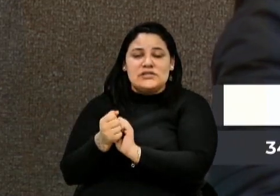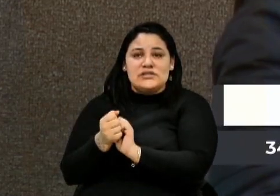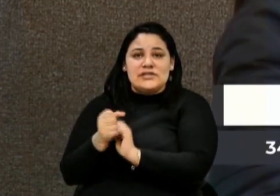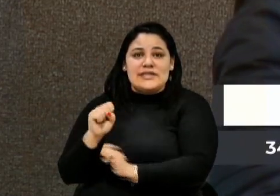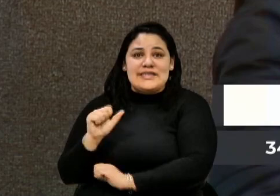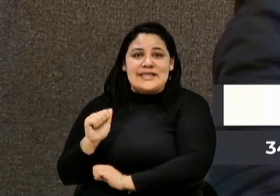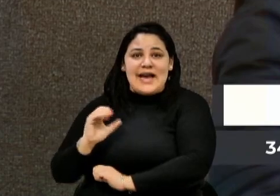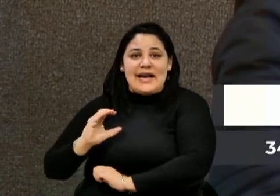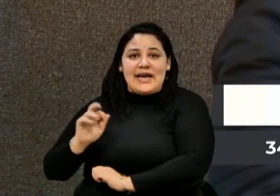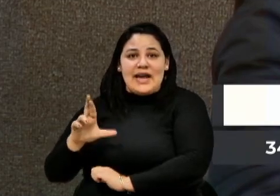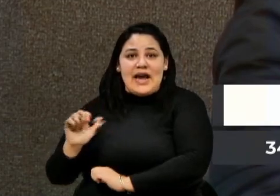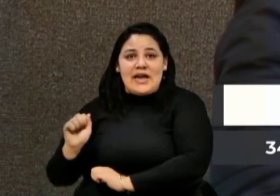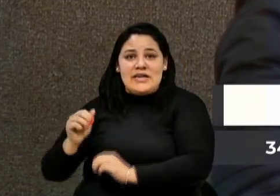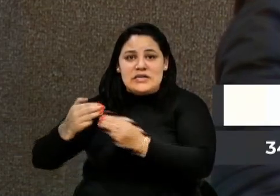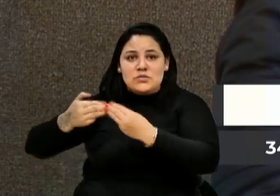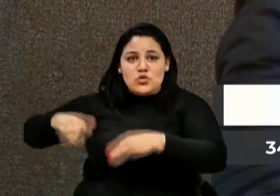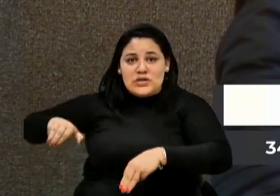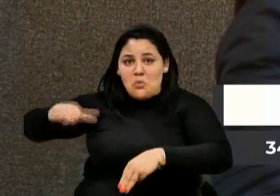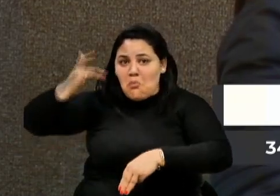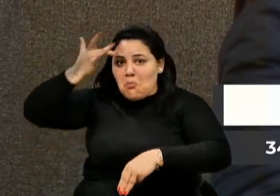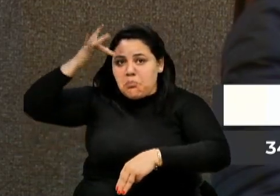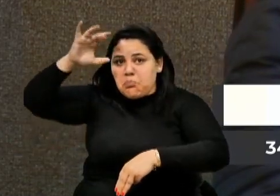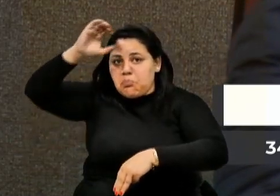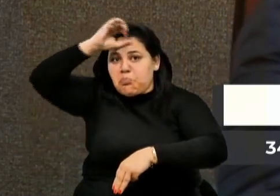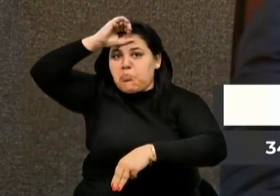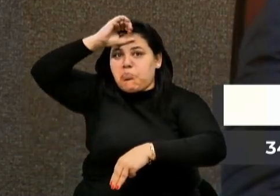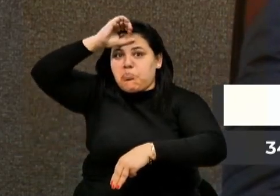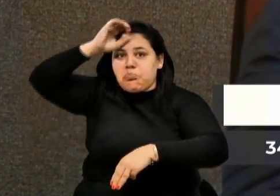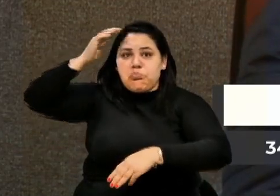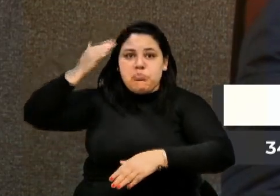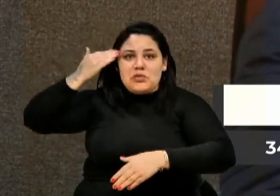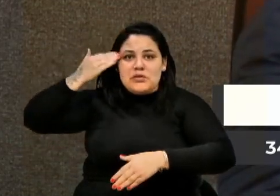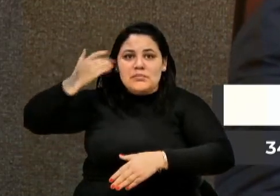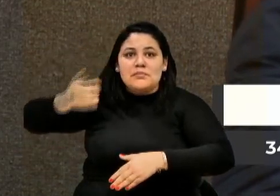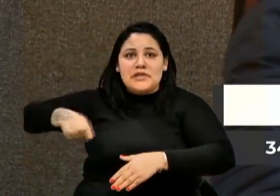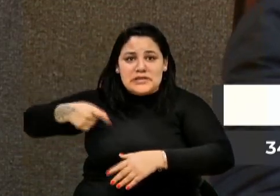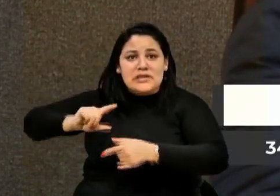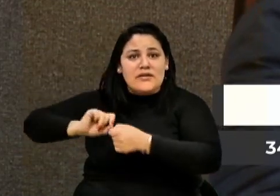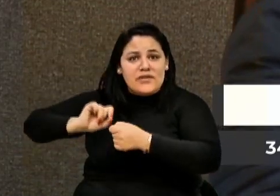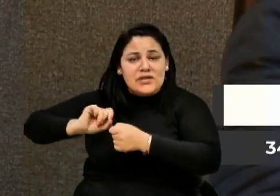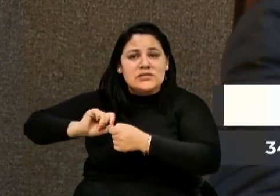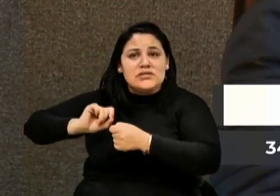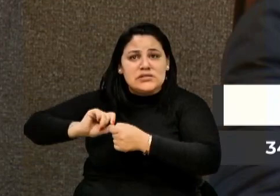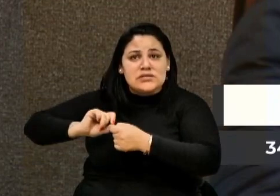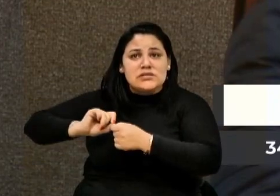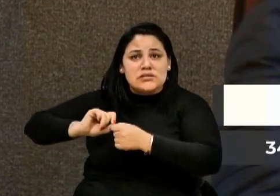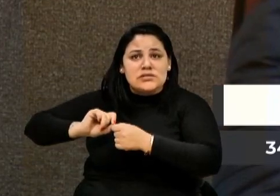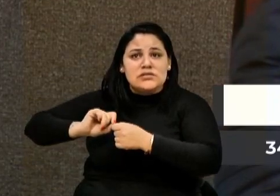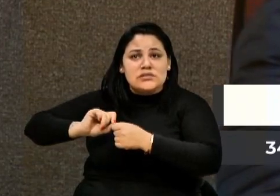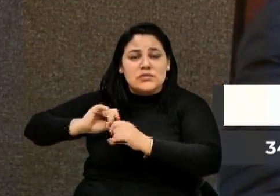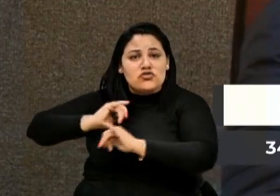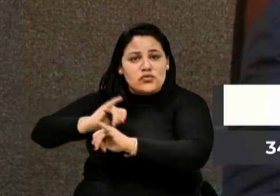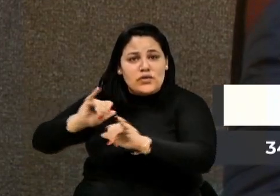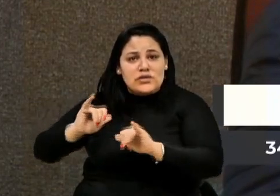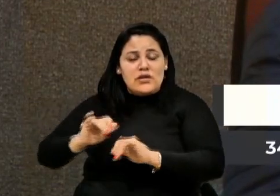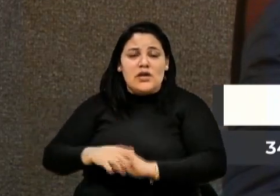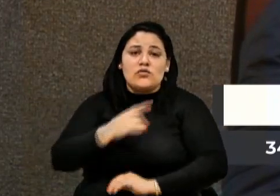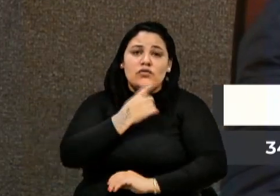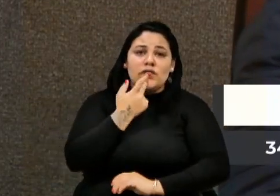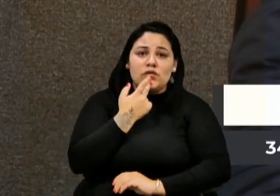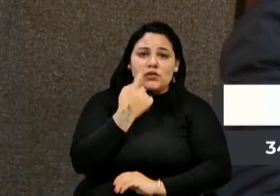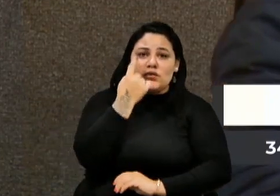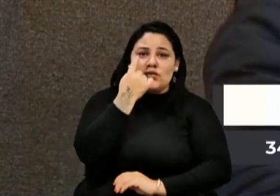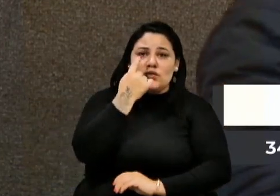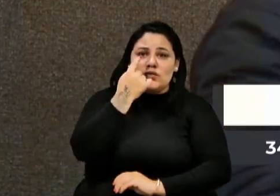sabe. Então, é preciso fazer uma reformulação lá. O senhor citou Nossa Senhora de Caravaggio,